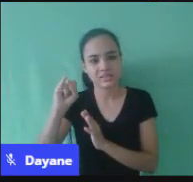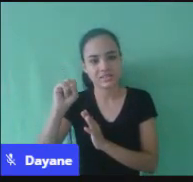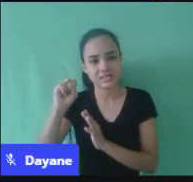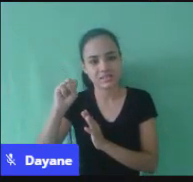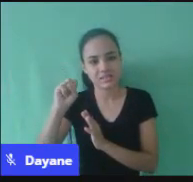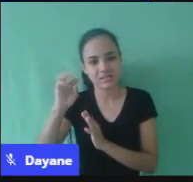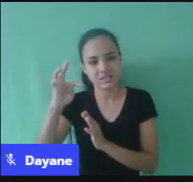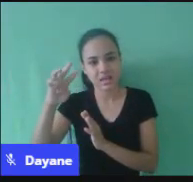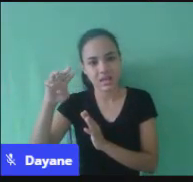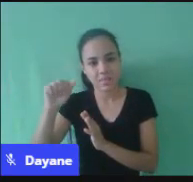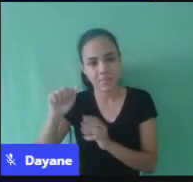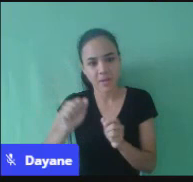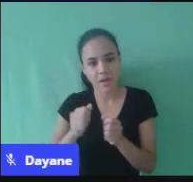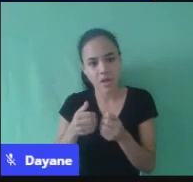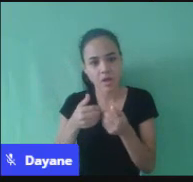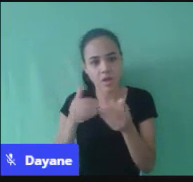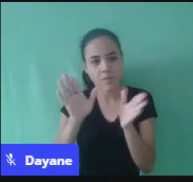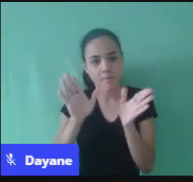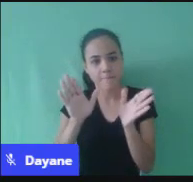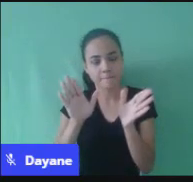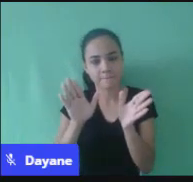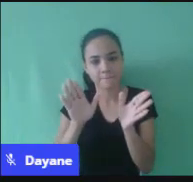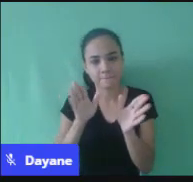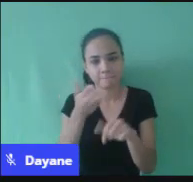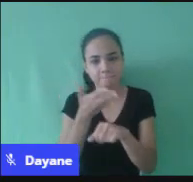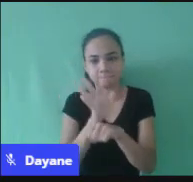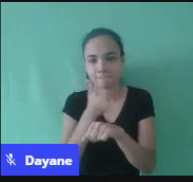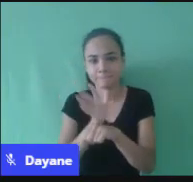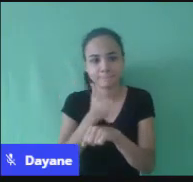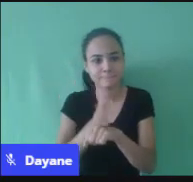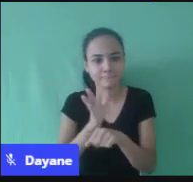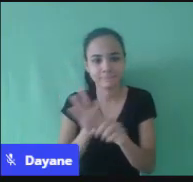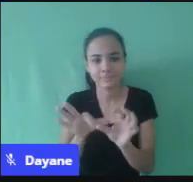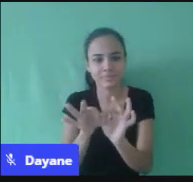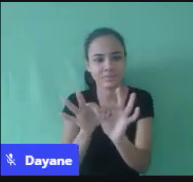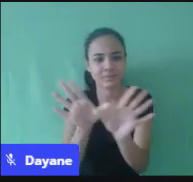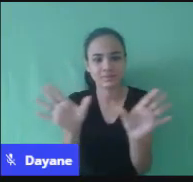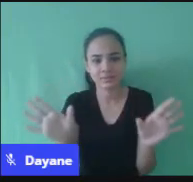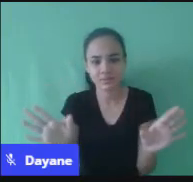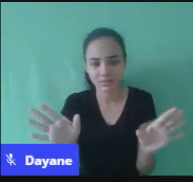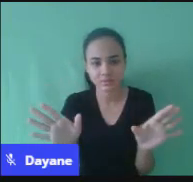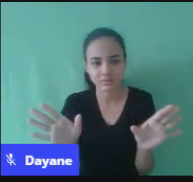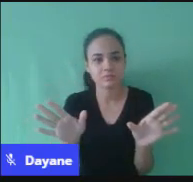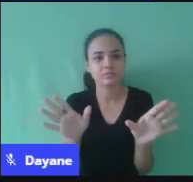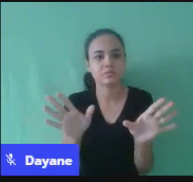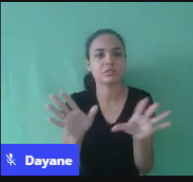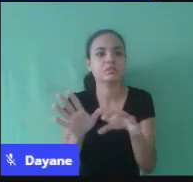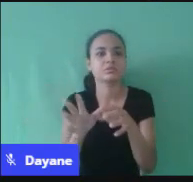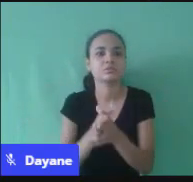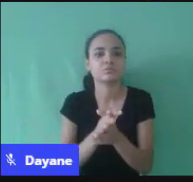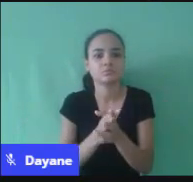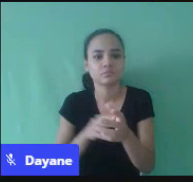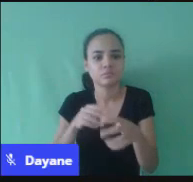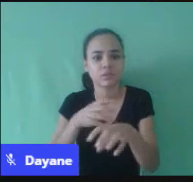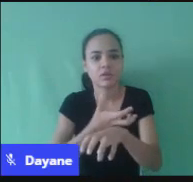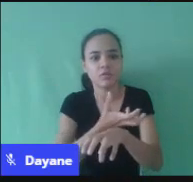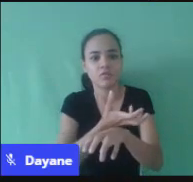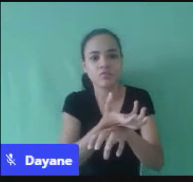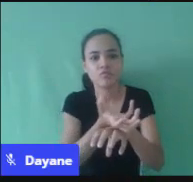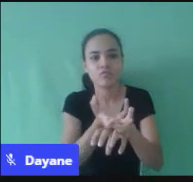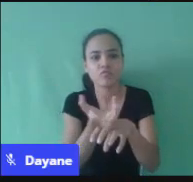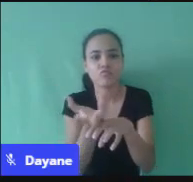aprender de inúmeras formas, em todos os momentos, em múltiplos